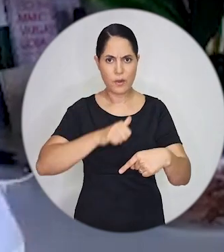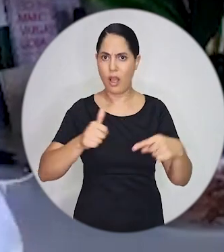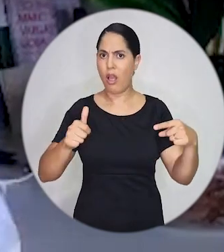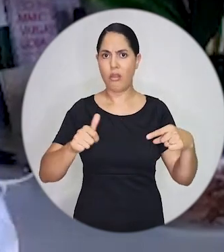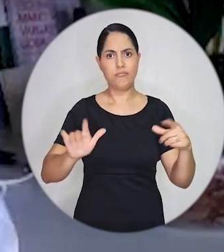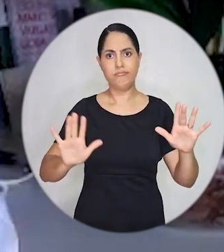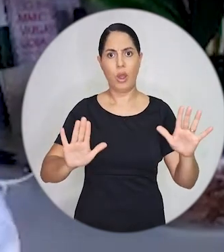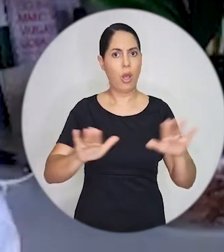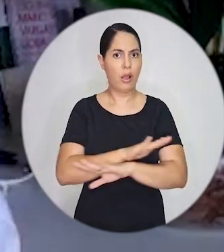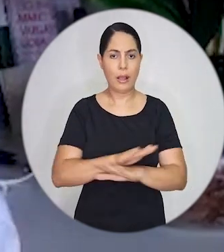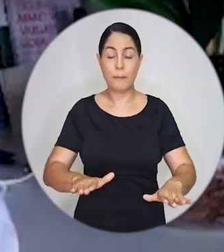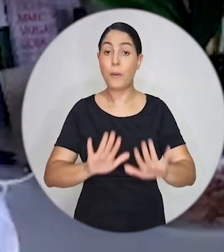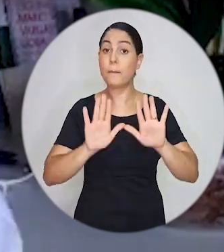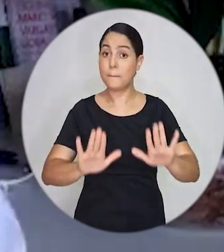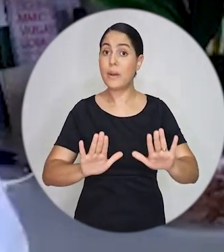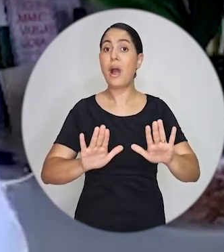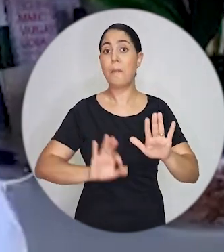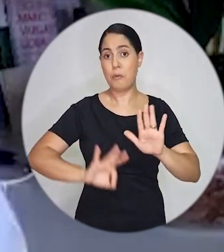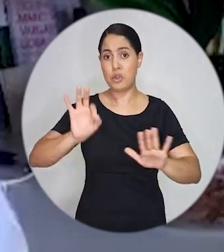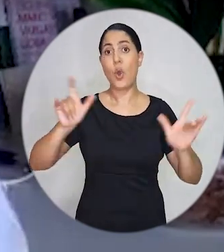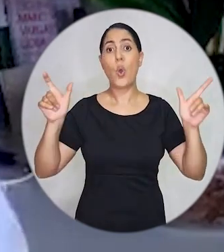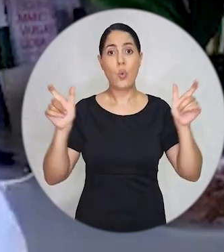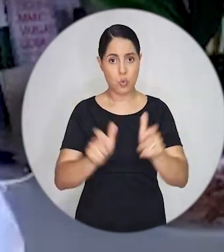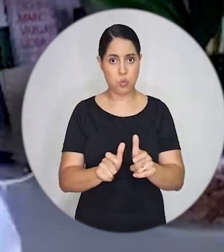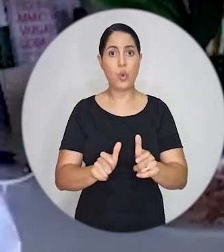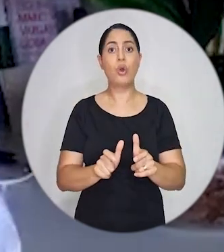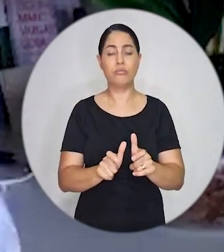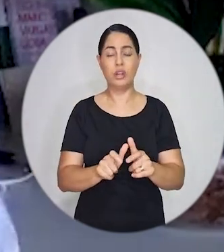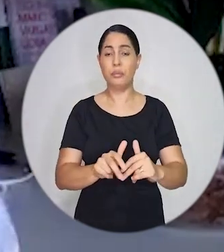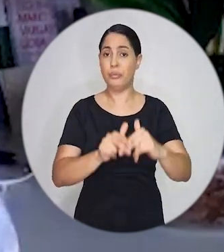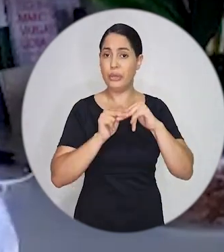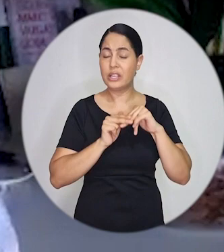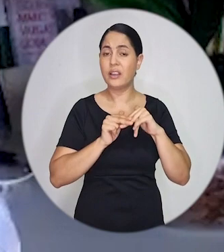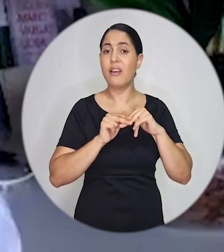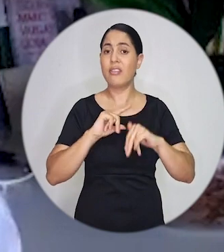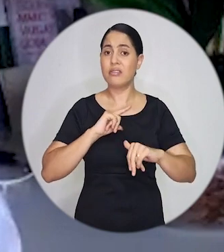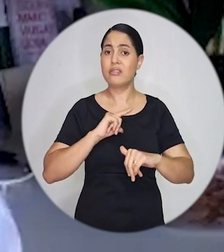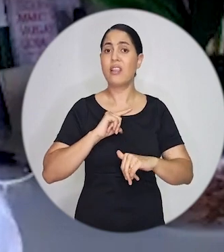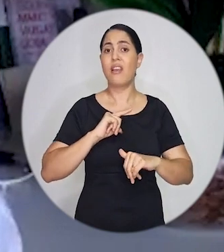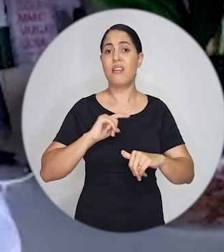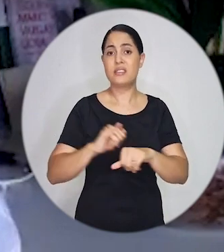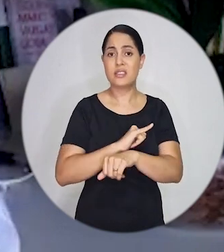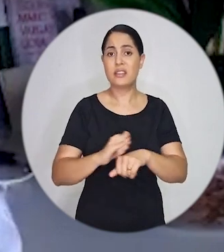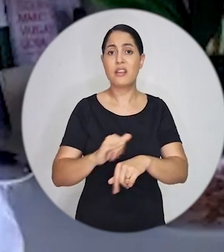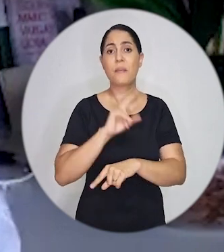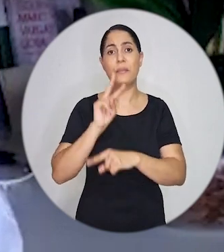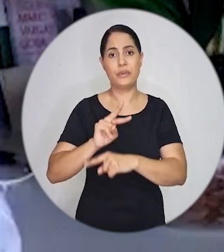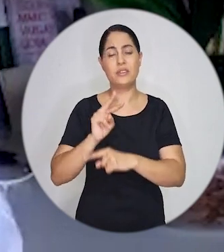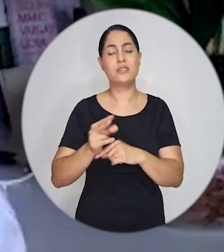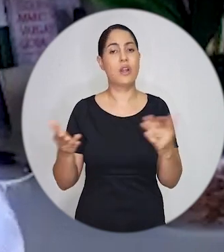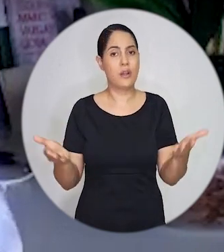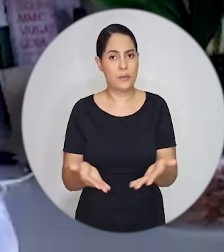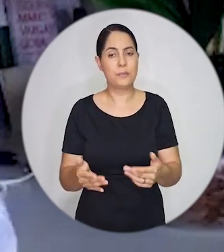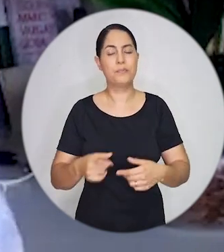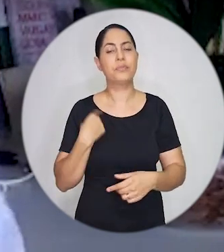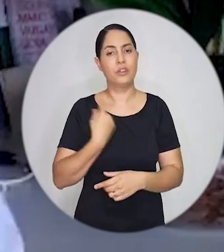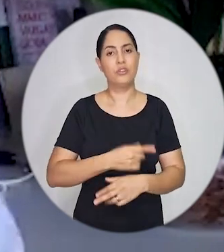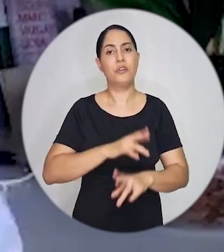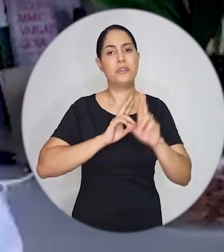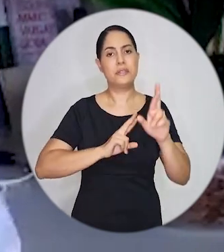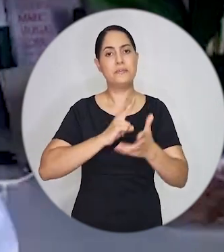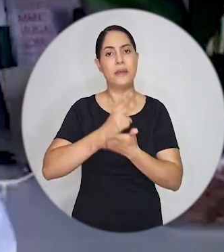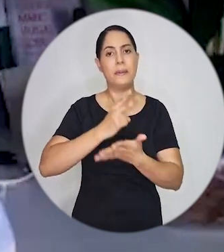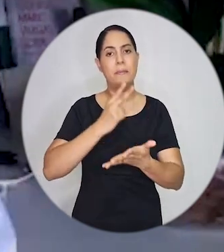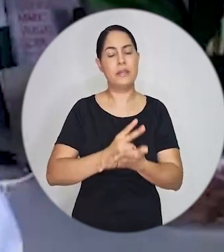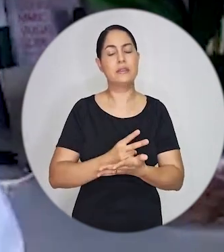extirpou a violência à mulher, mas reduziu em uma significativa porcentagem a violência pela medida protetiva. E é isso que a gente